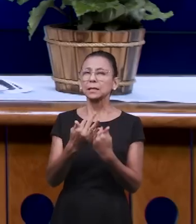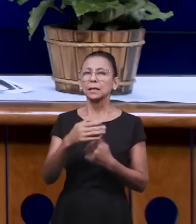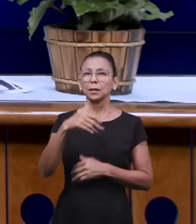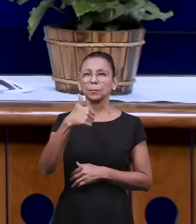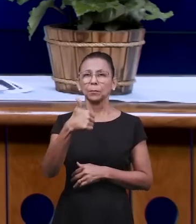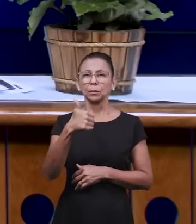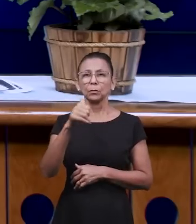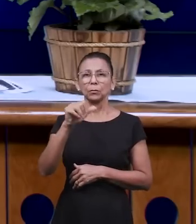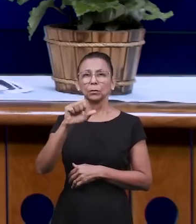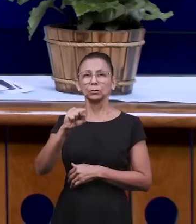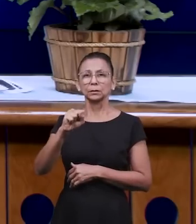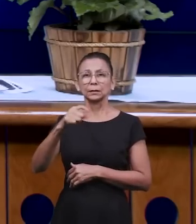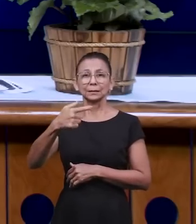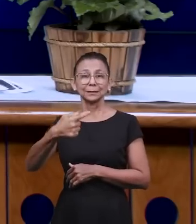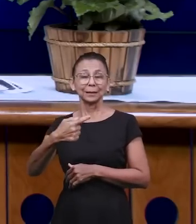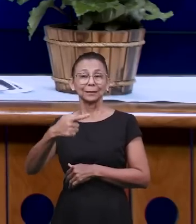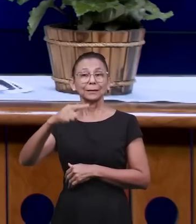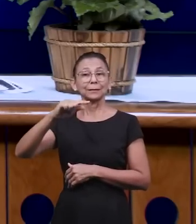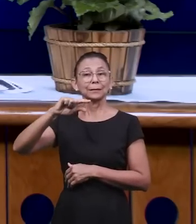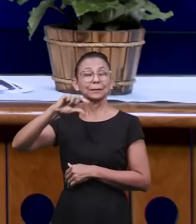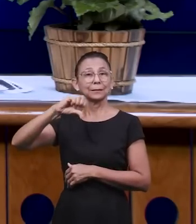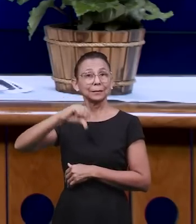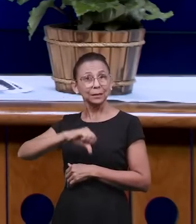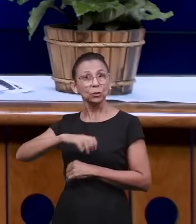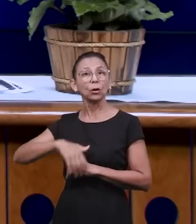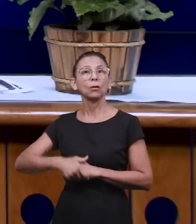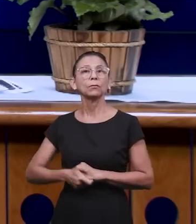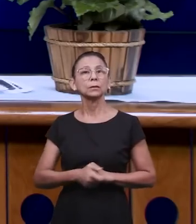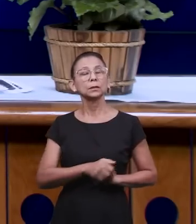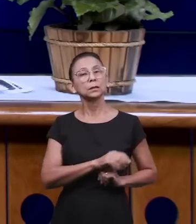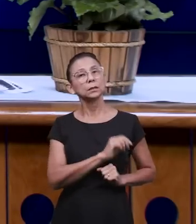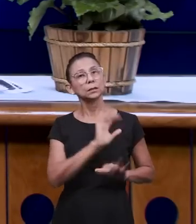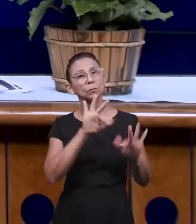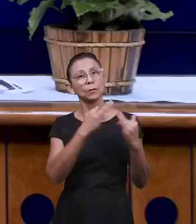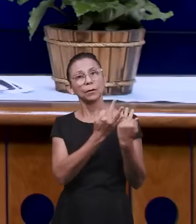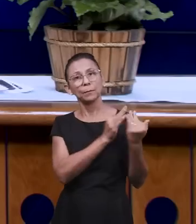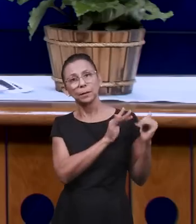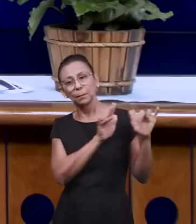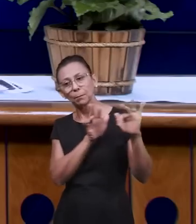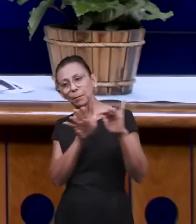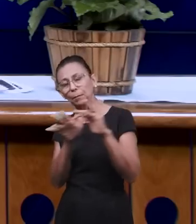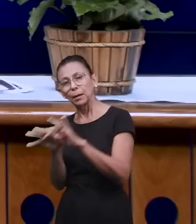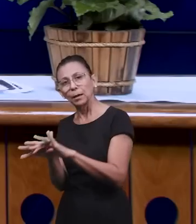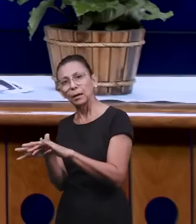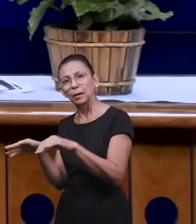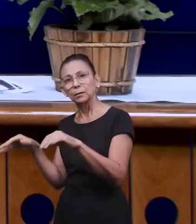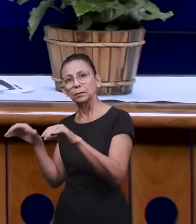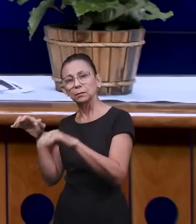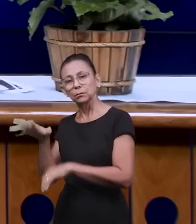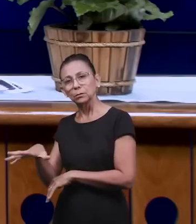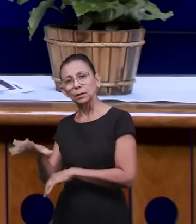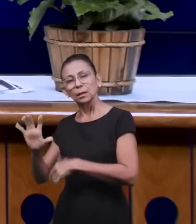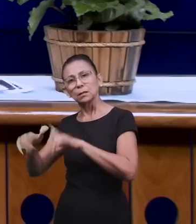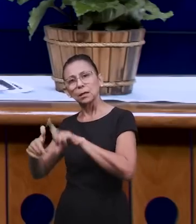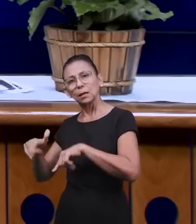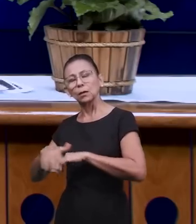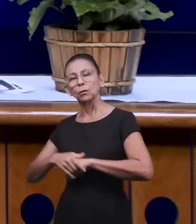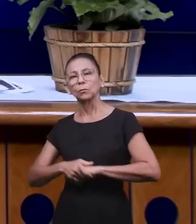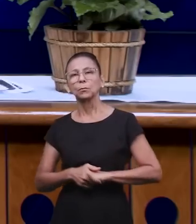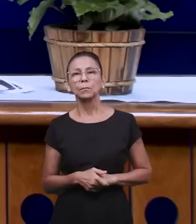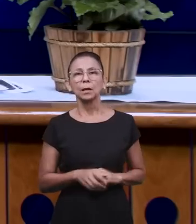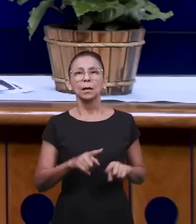explicar melhor isso mais à frente. Vamos ver agora o que aconteceu com o povo de Israel após a vinda de